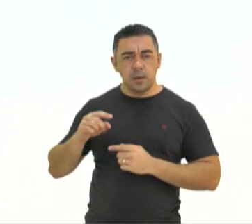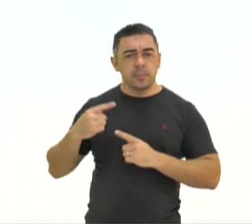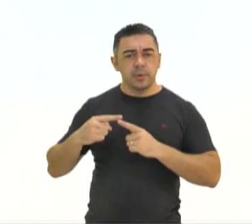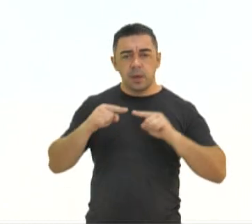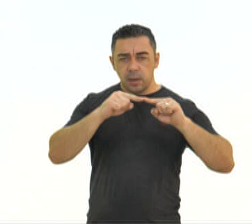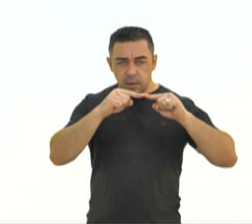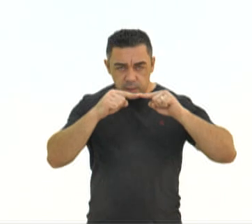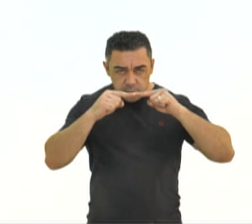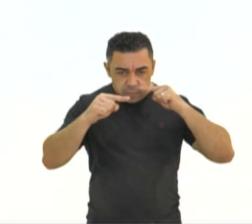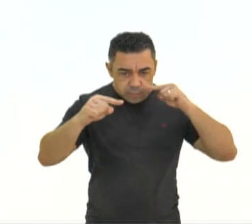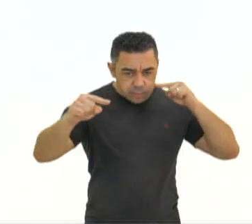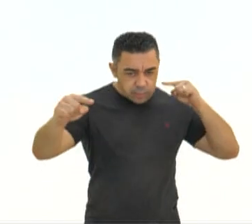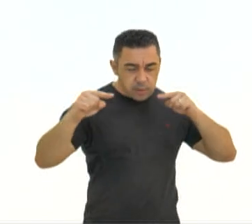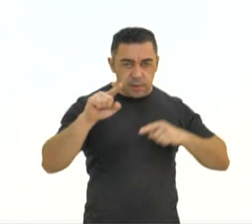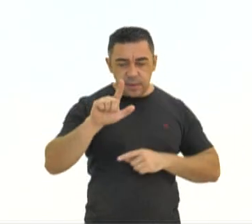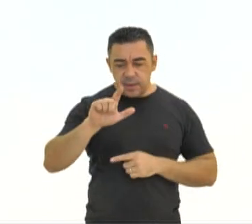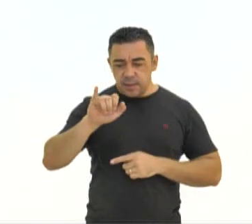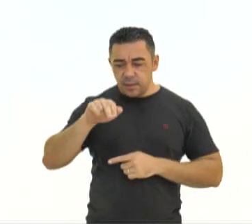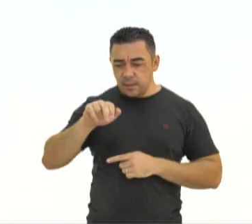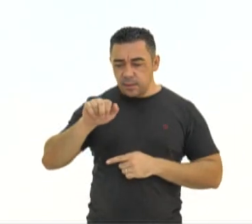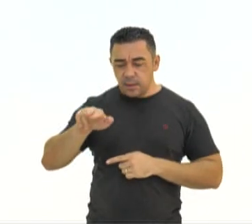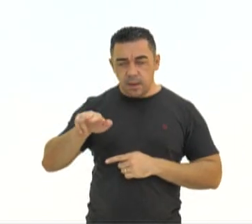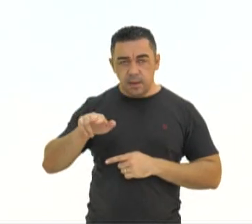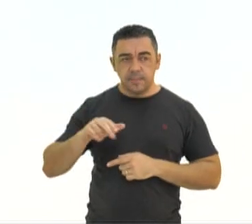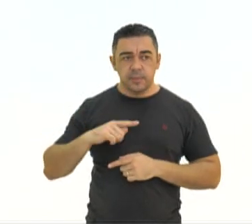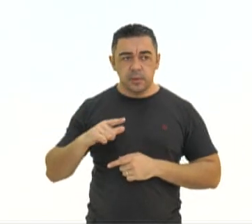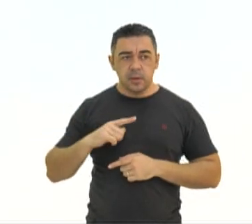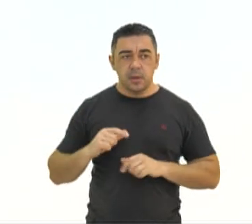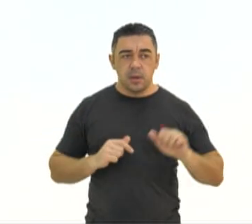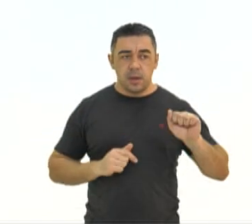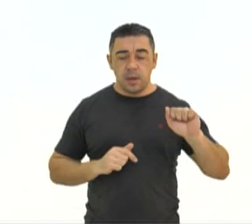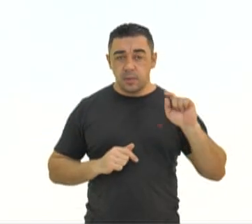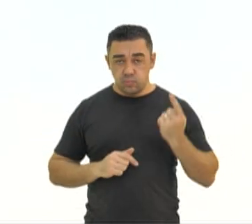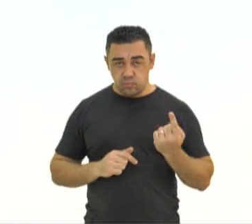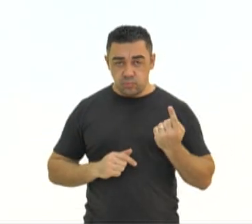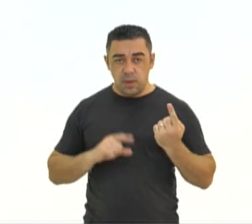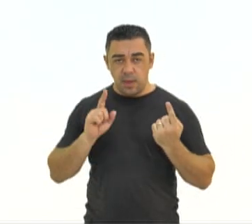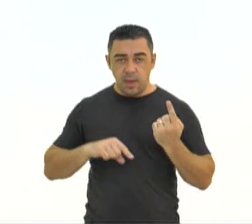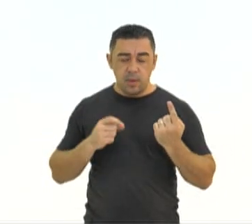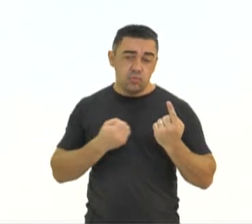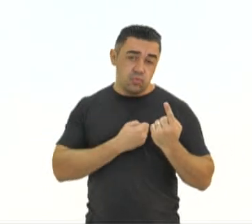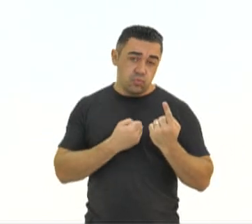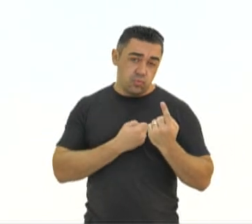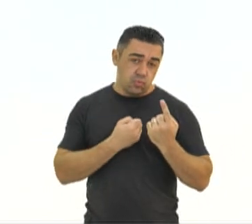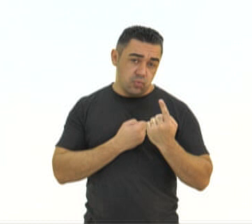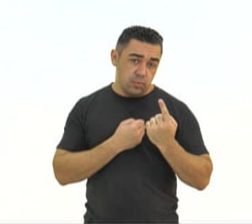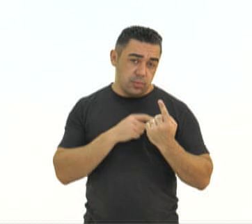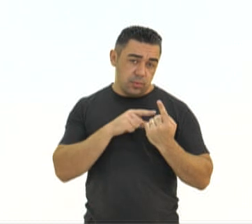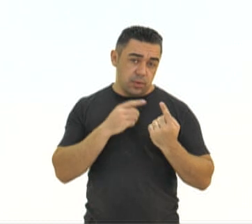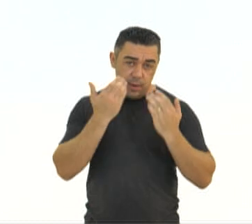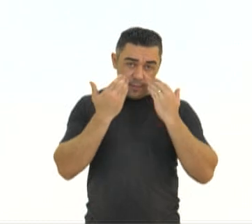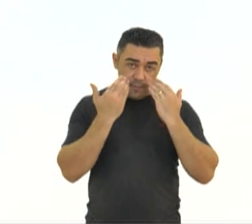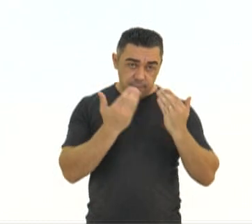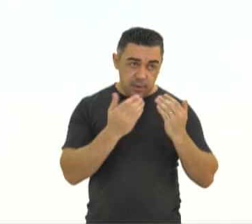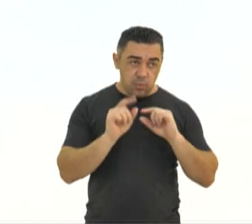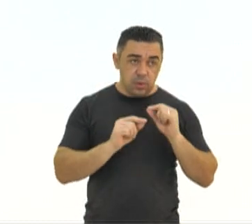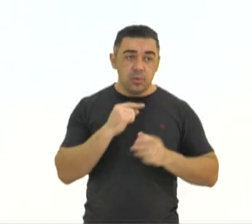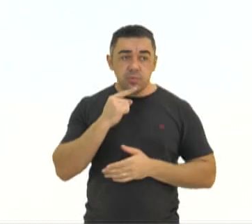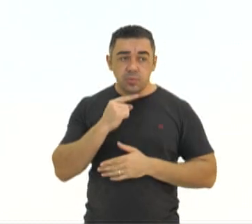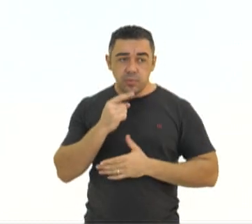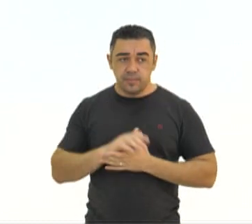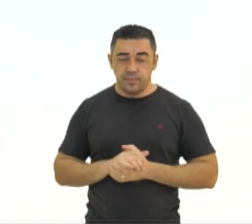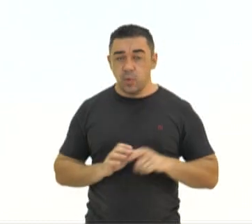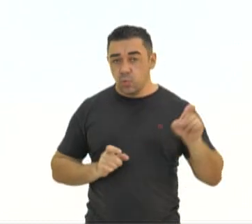onde o a ele está representando os coeficientes, né? Os valores que vão na frente das incógnitas.